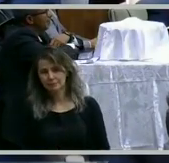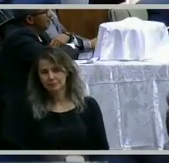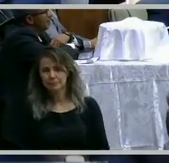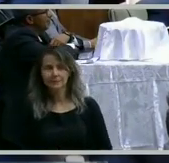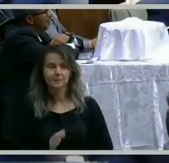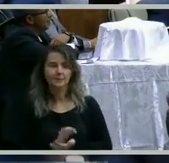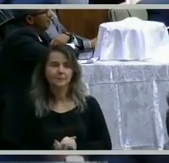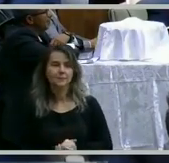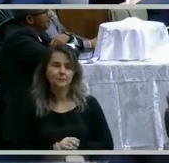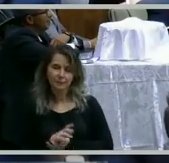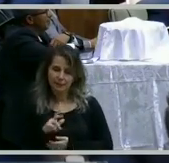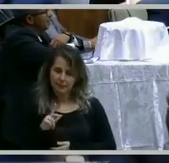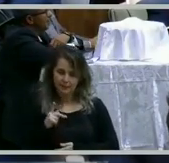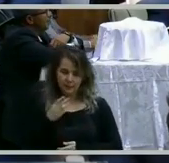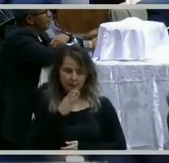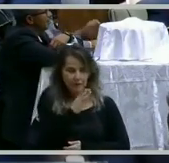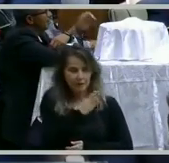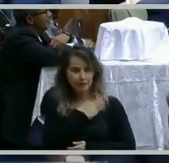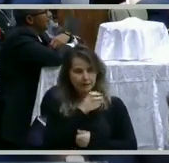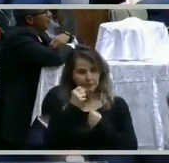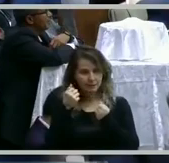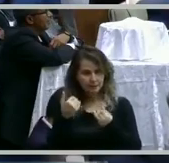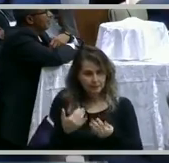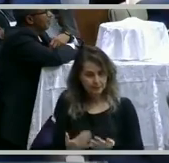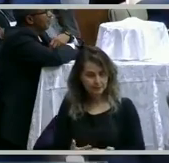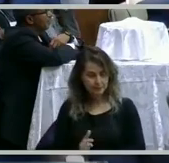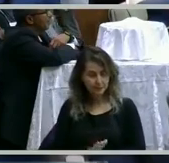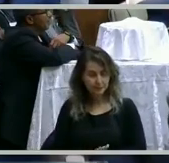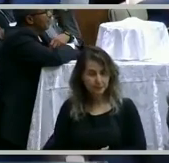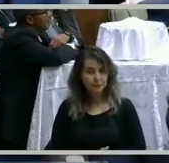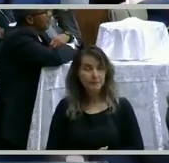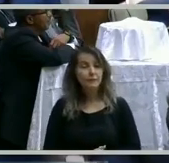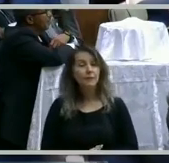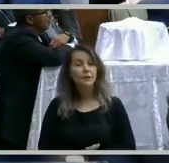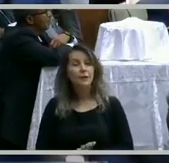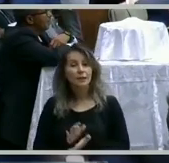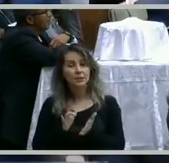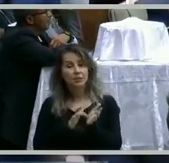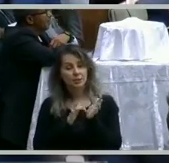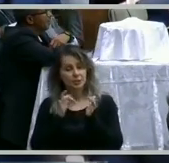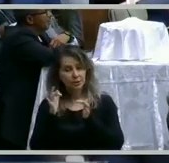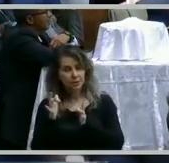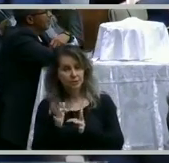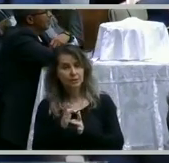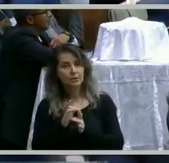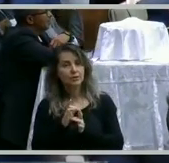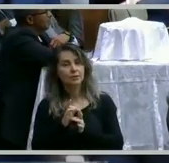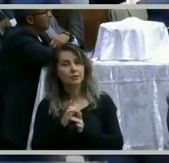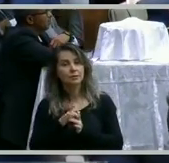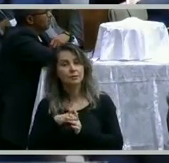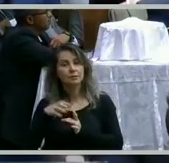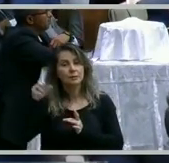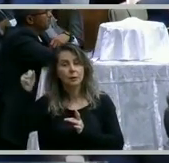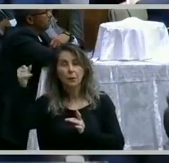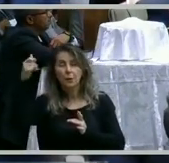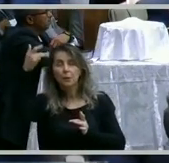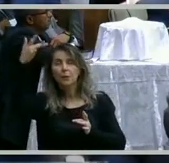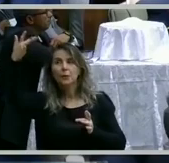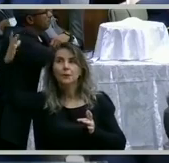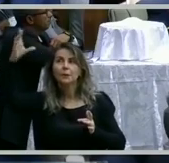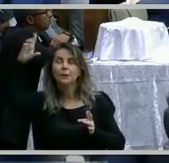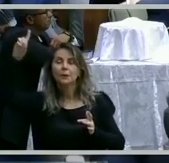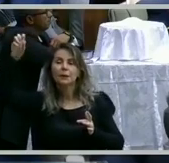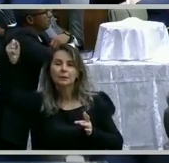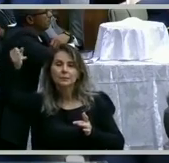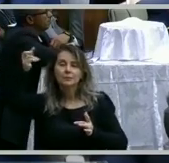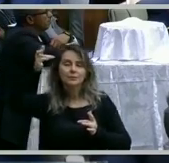Aí o escritor aos Hebreus, ele disse assim, o qual sendo o resplendor da sua glória e a